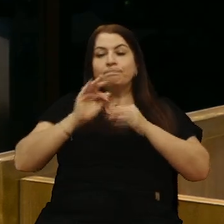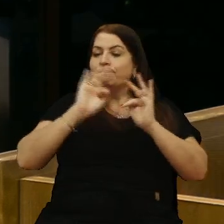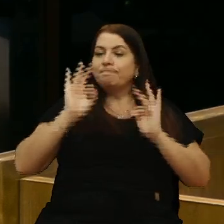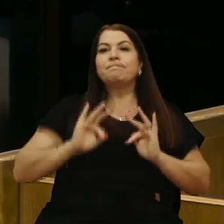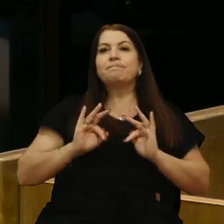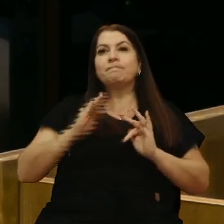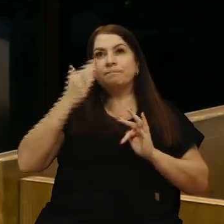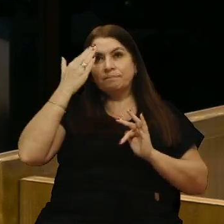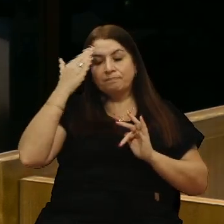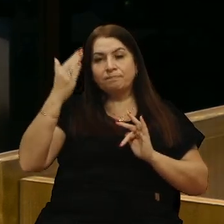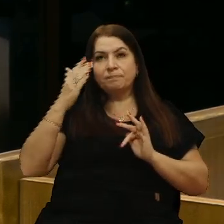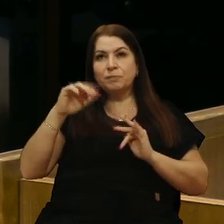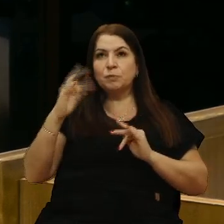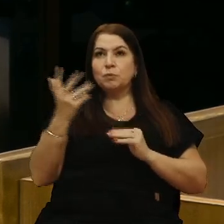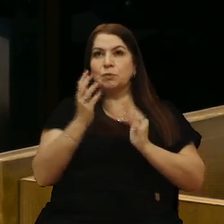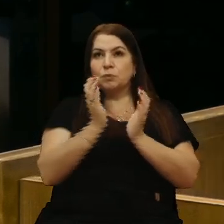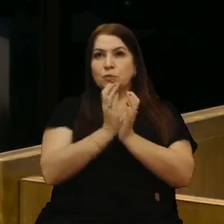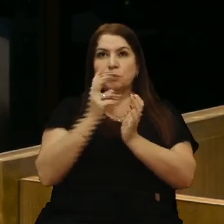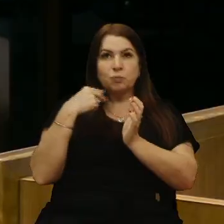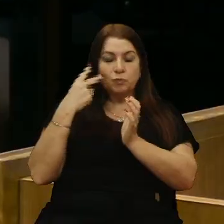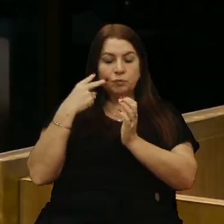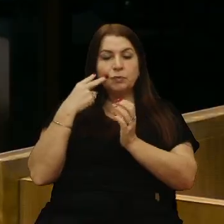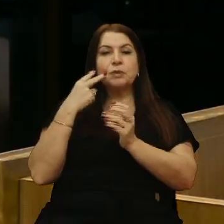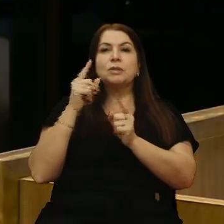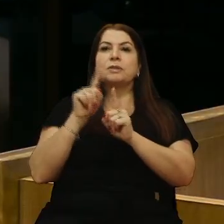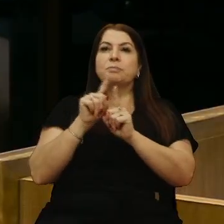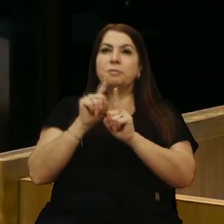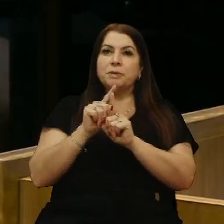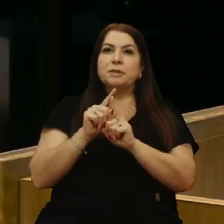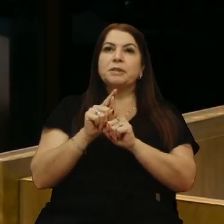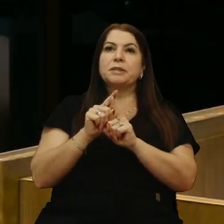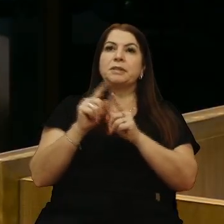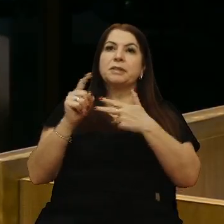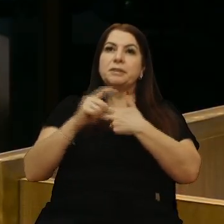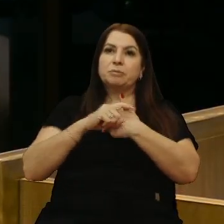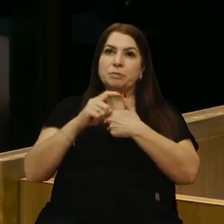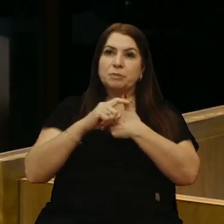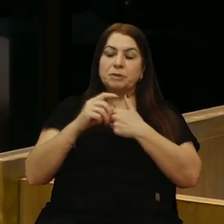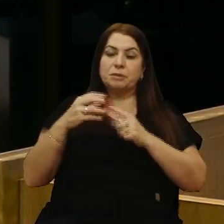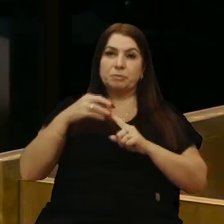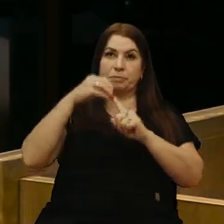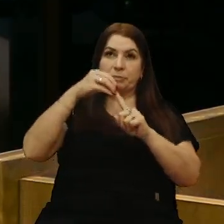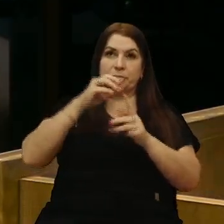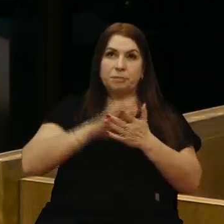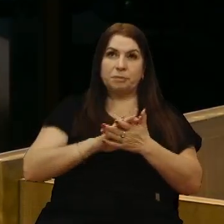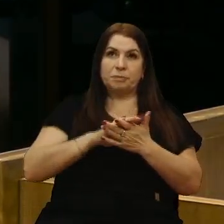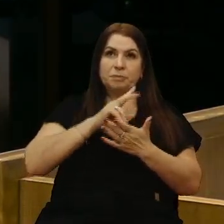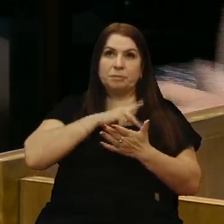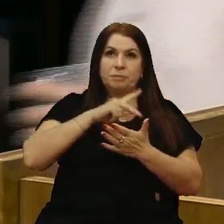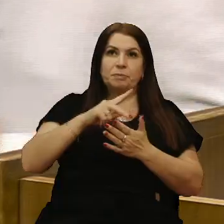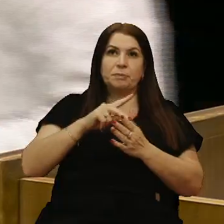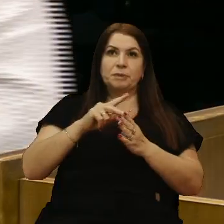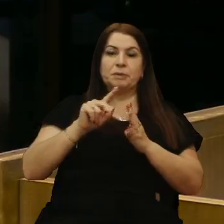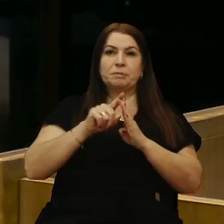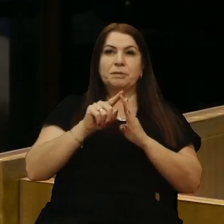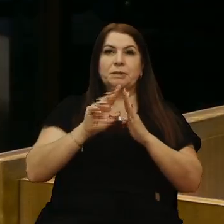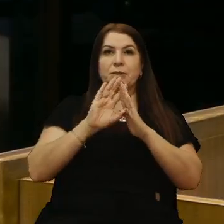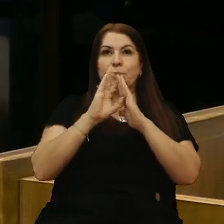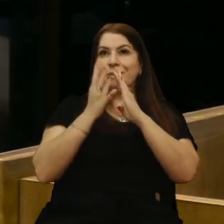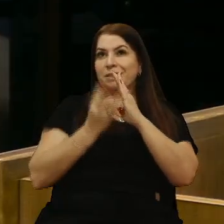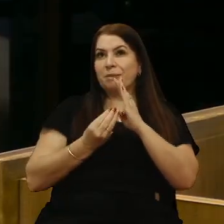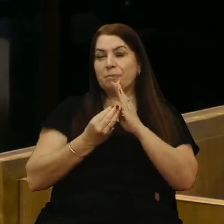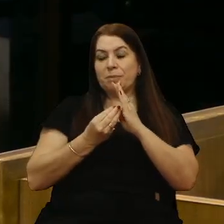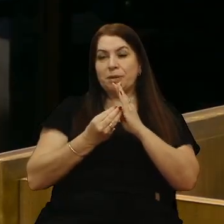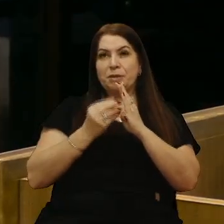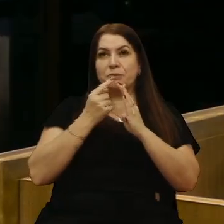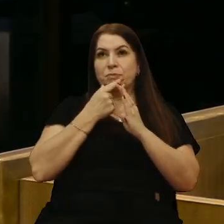Eu agradeço aos nobres pares, eu agradeço a colaboração do Executivo e principalmente ao presidente do SAMAI, João Ues, por